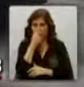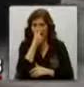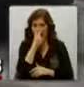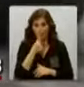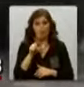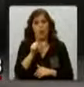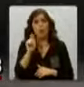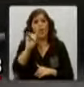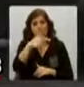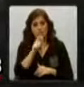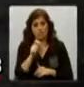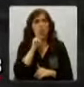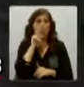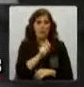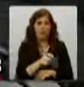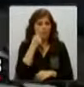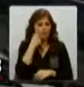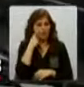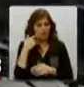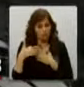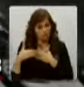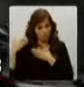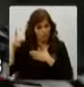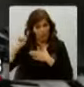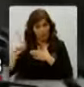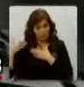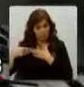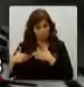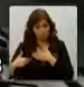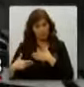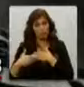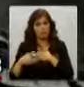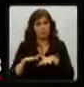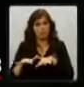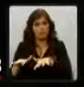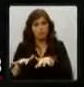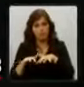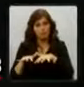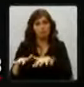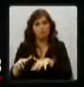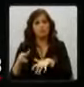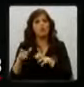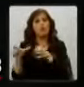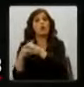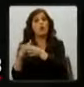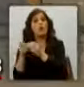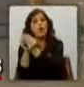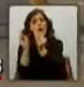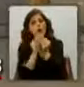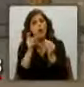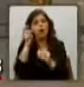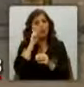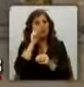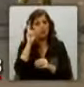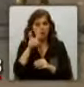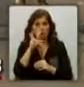O leste do país tem vivido desde essa altura entre os avanços e os recuos dos rebeldes pró-russos. Dois dias